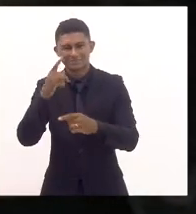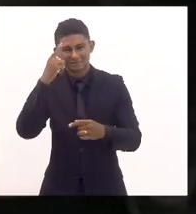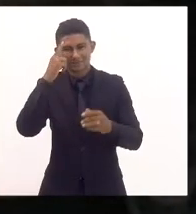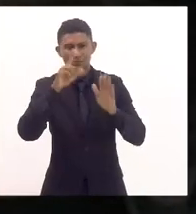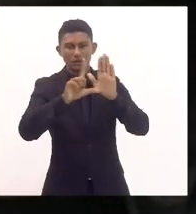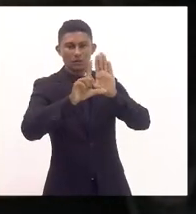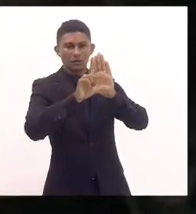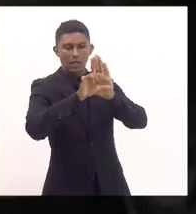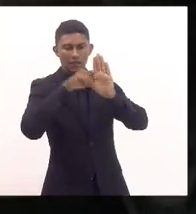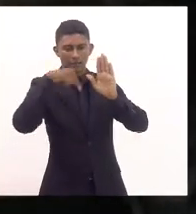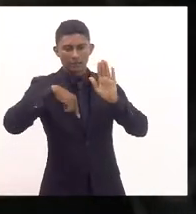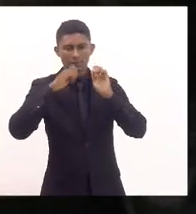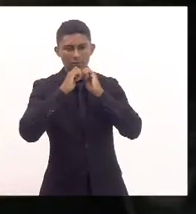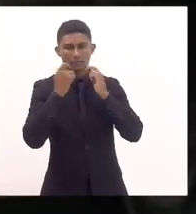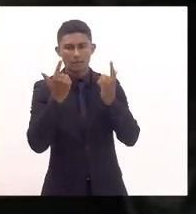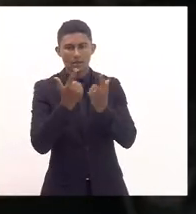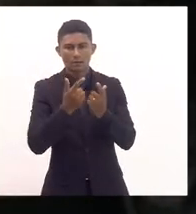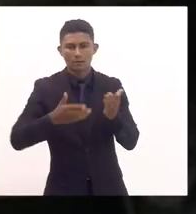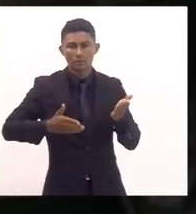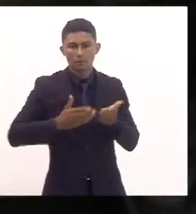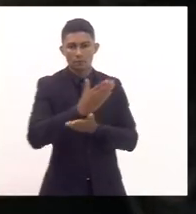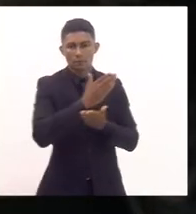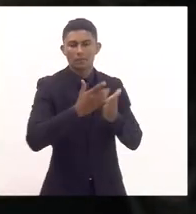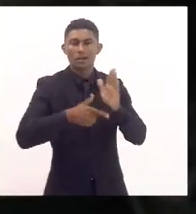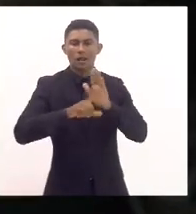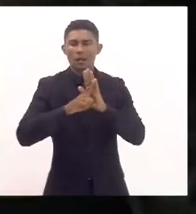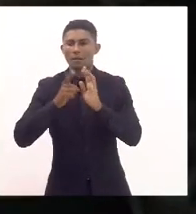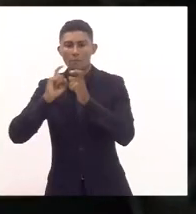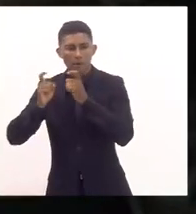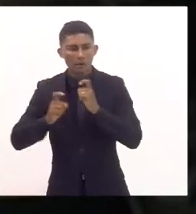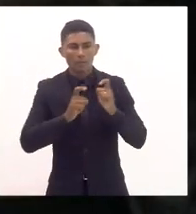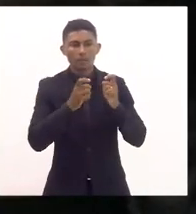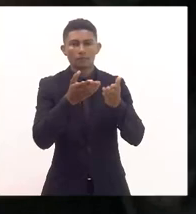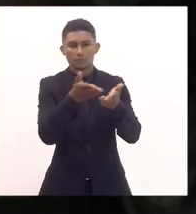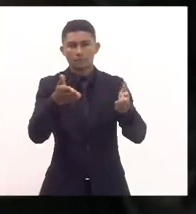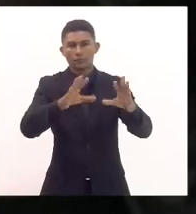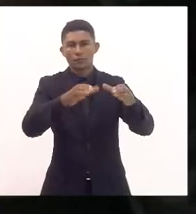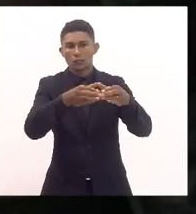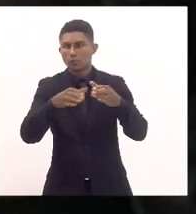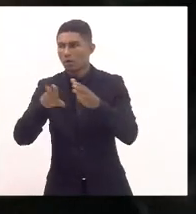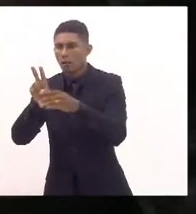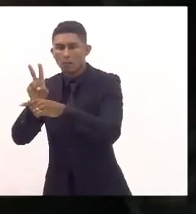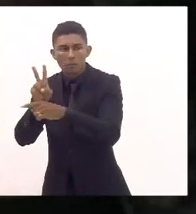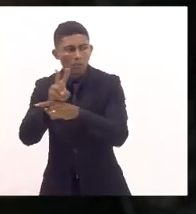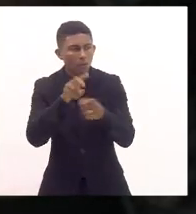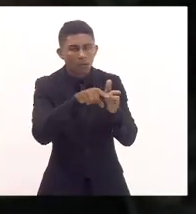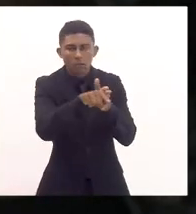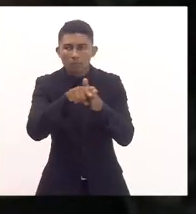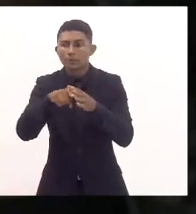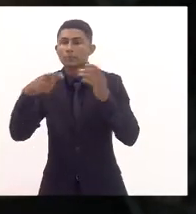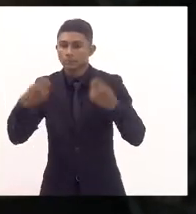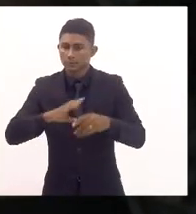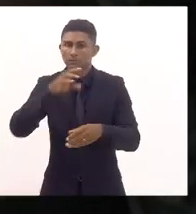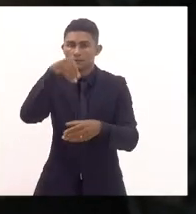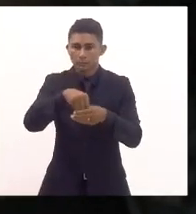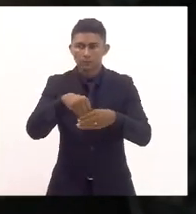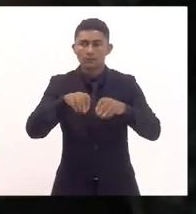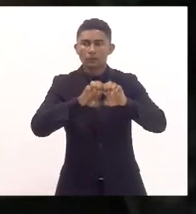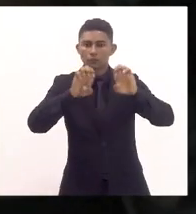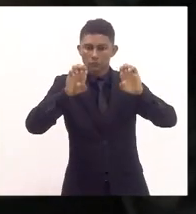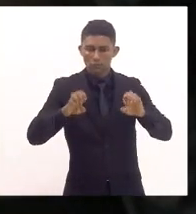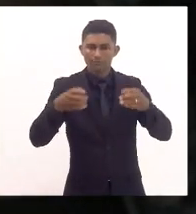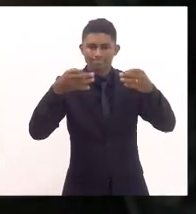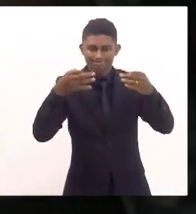feita nessa casa discutida de batida essa agência reguladora tem é que ser estruturada tem que